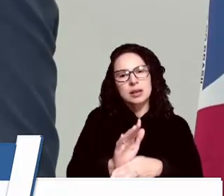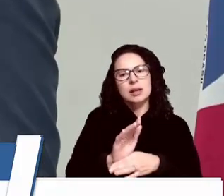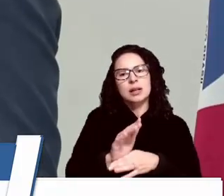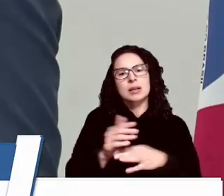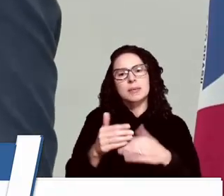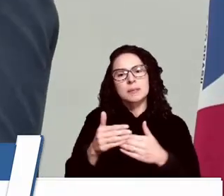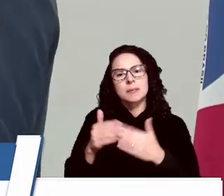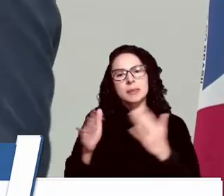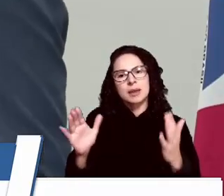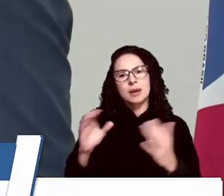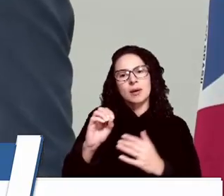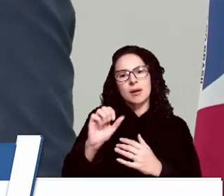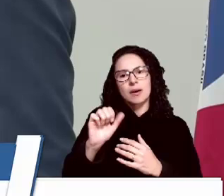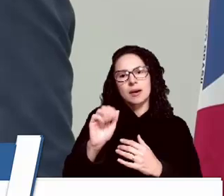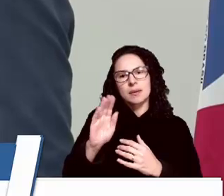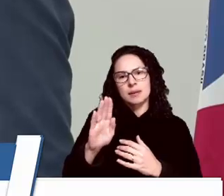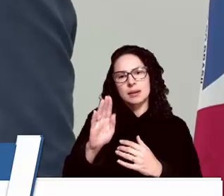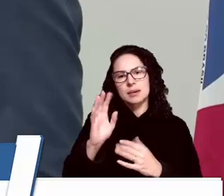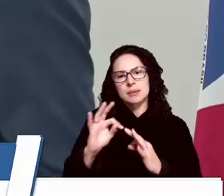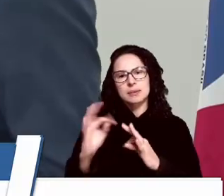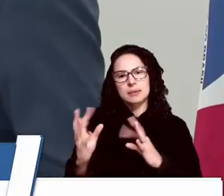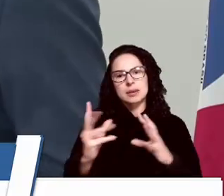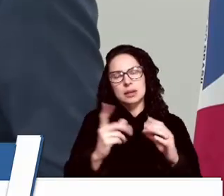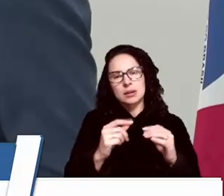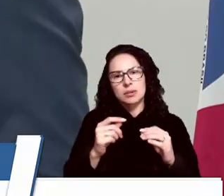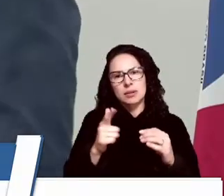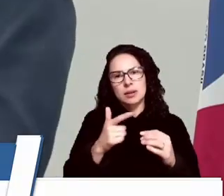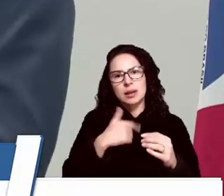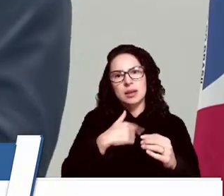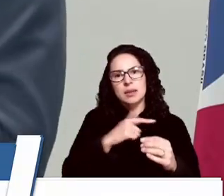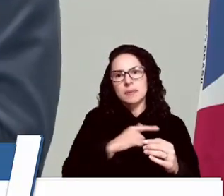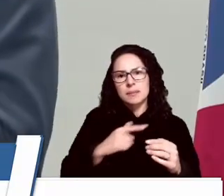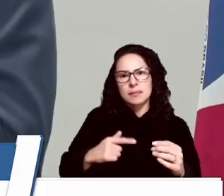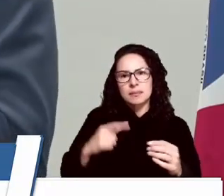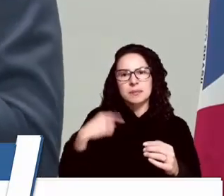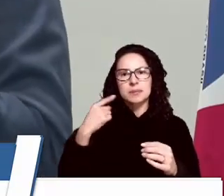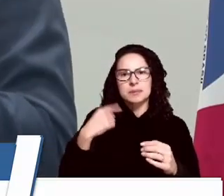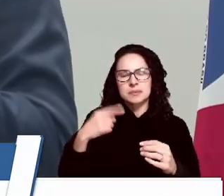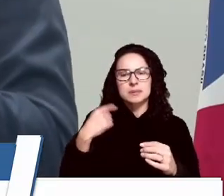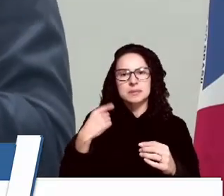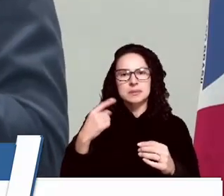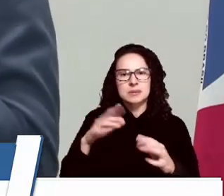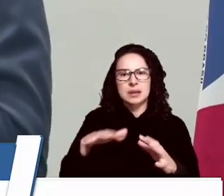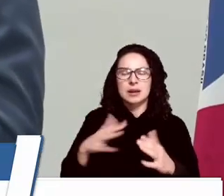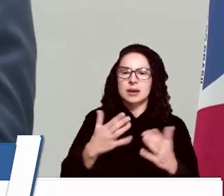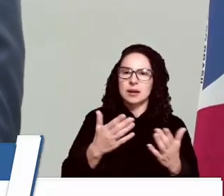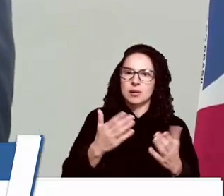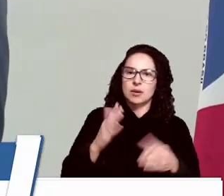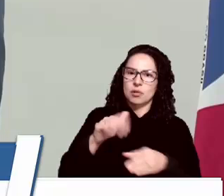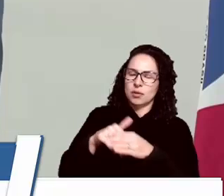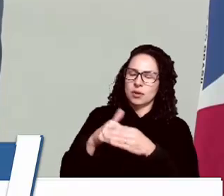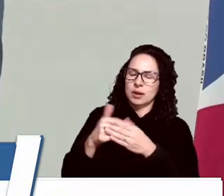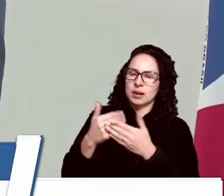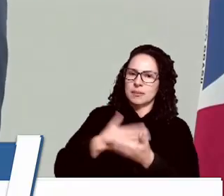a OAB Franca para todo esse público jurídico. Então, eu gostaria de encaminhar o voto sim, presidente, pedir